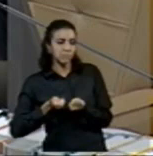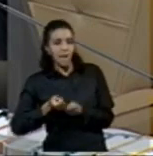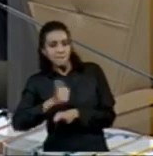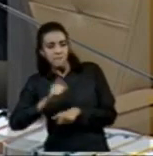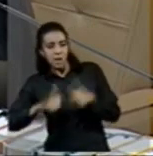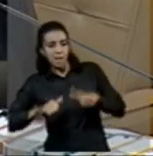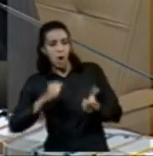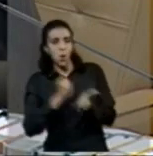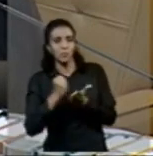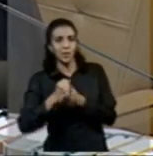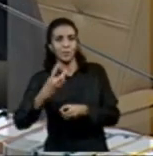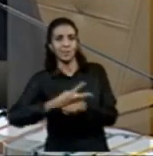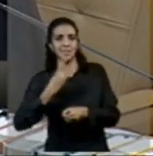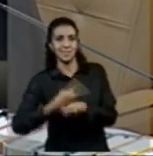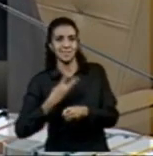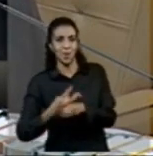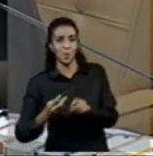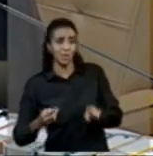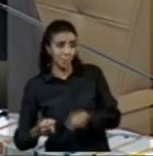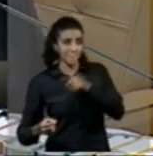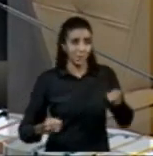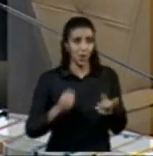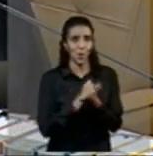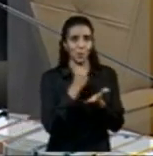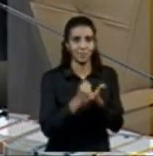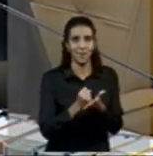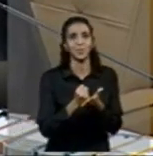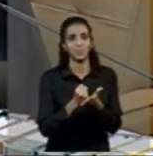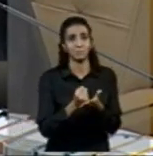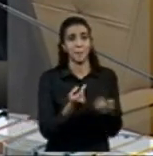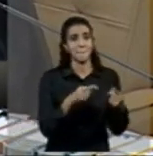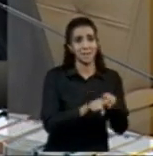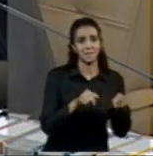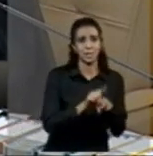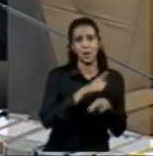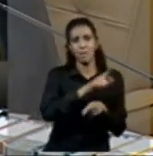as terceiras e os contratos de facção e os de parceria.